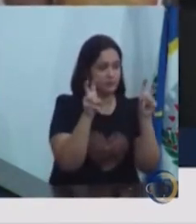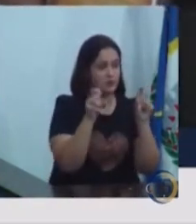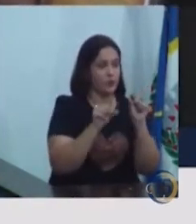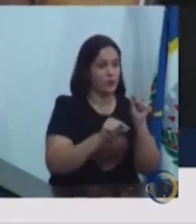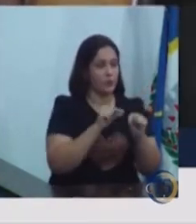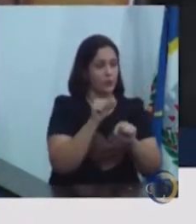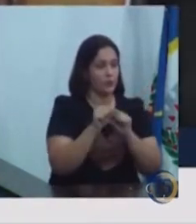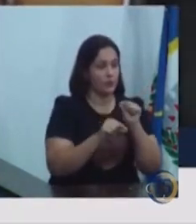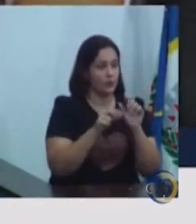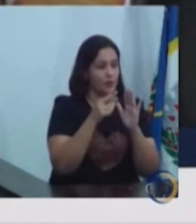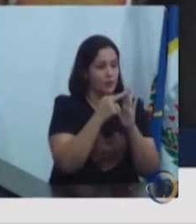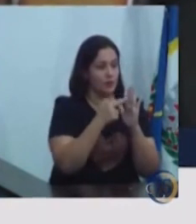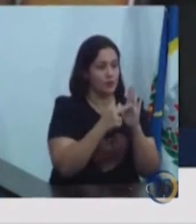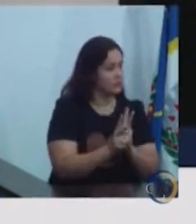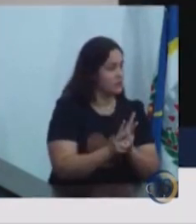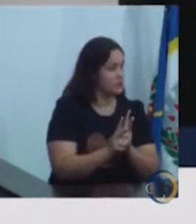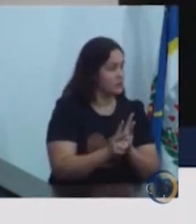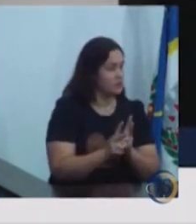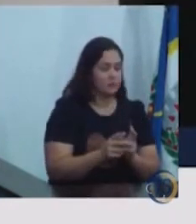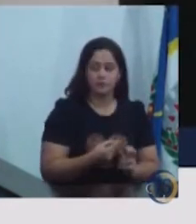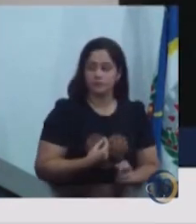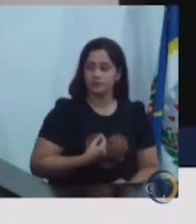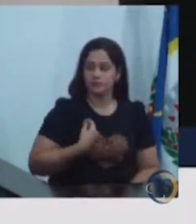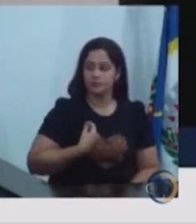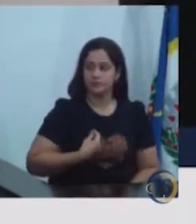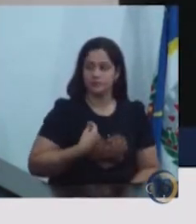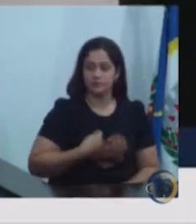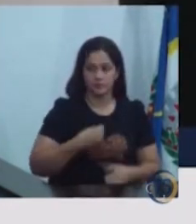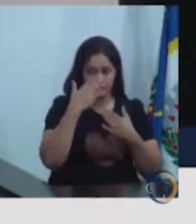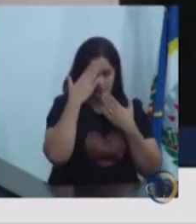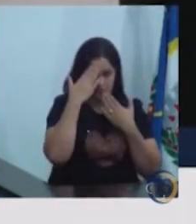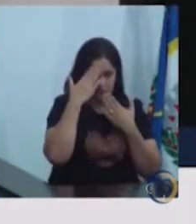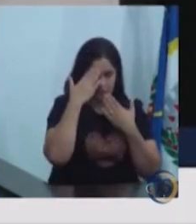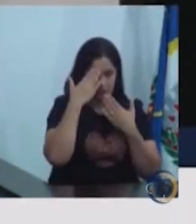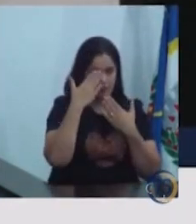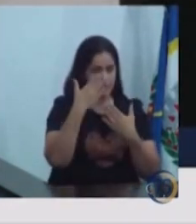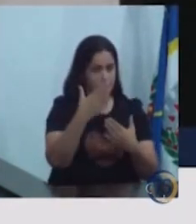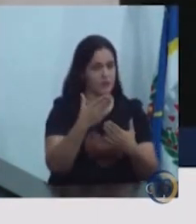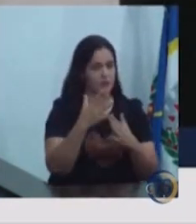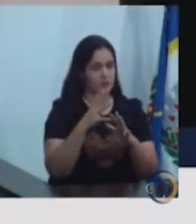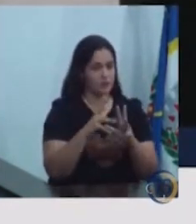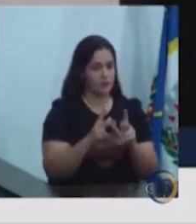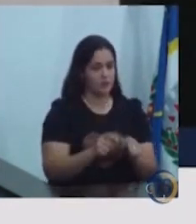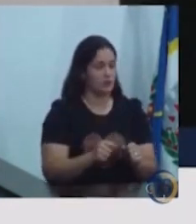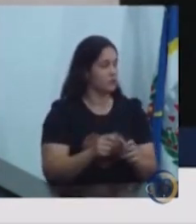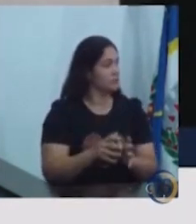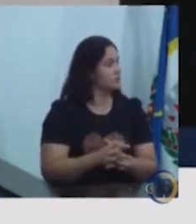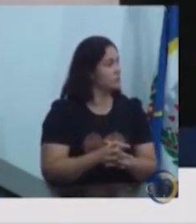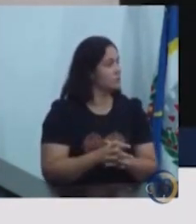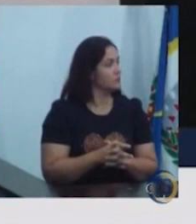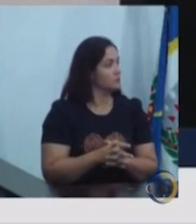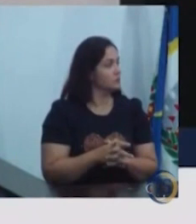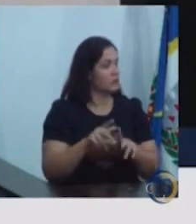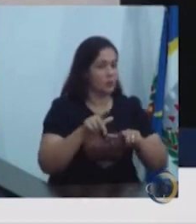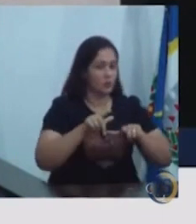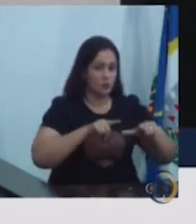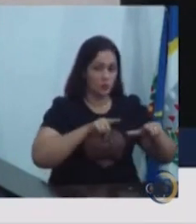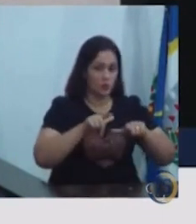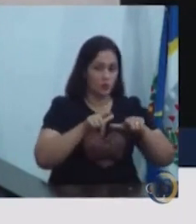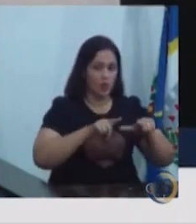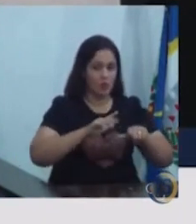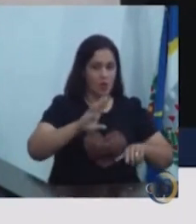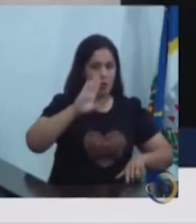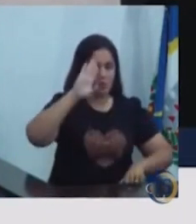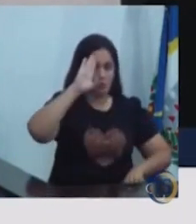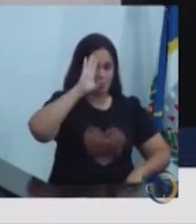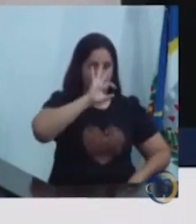é a integração com a comunidade. Agradecimento, este reconhecimento, né, é graças ao fruto do trabalho dos